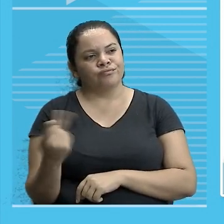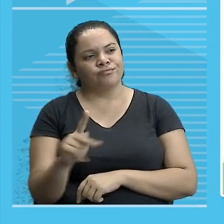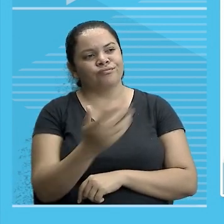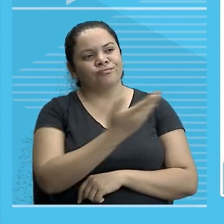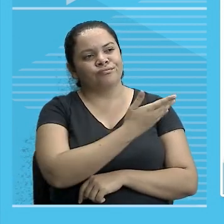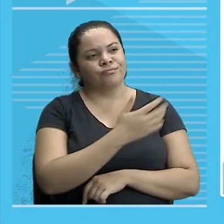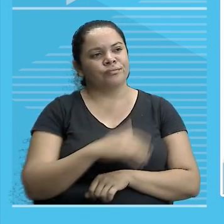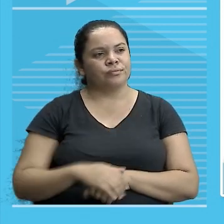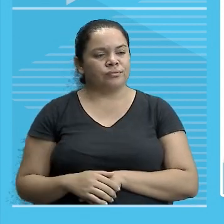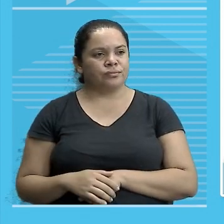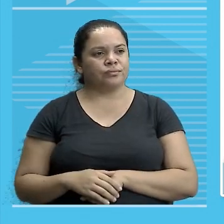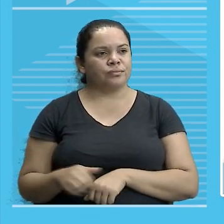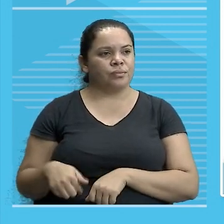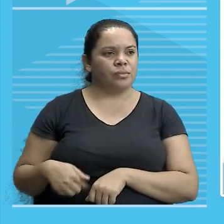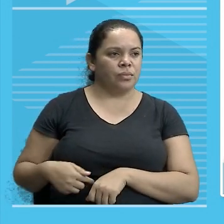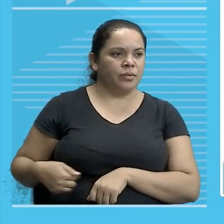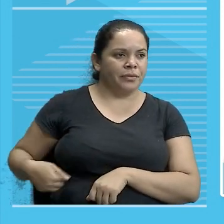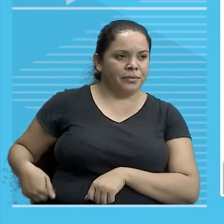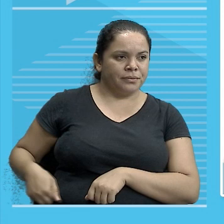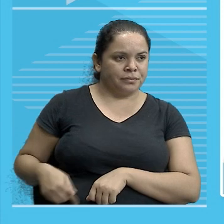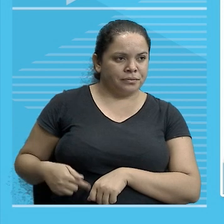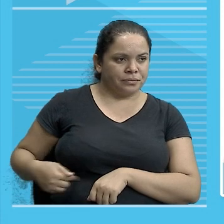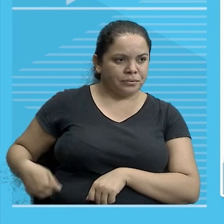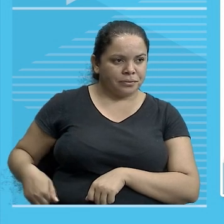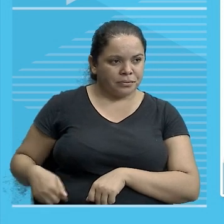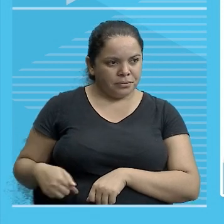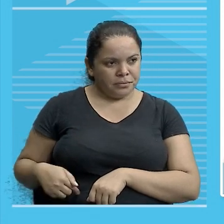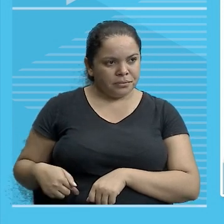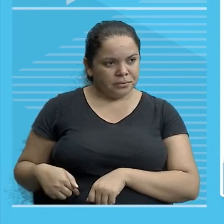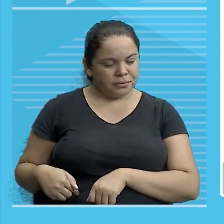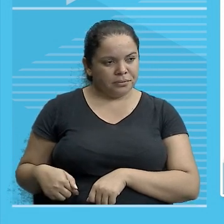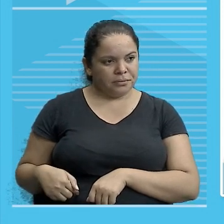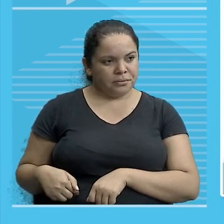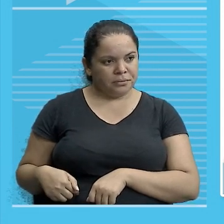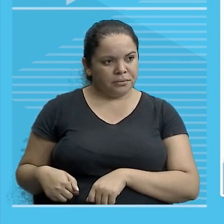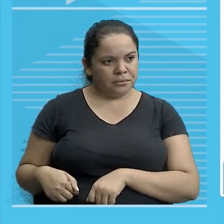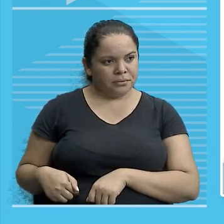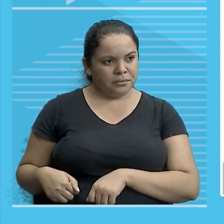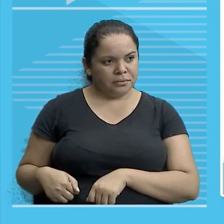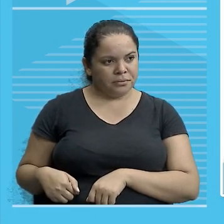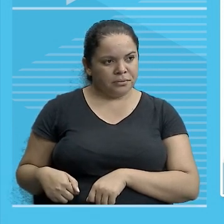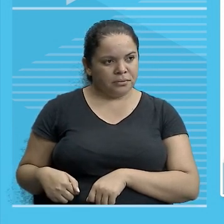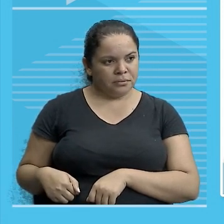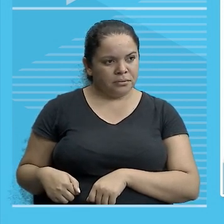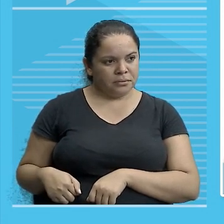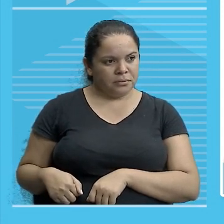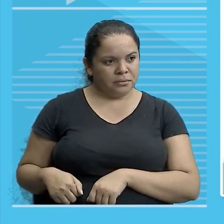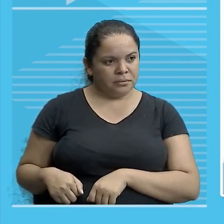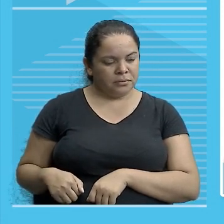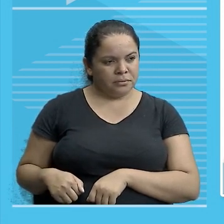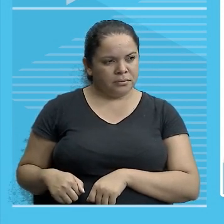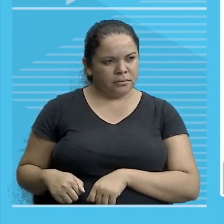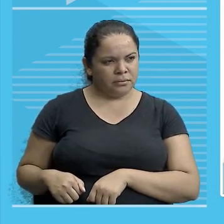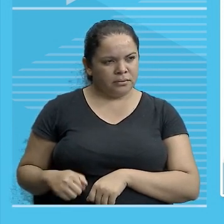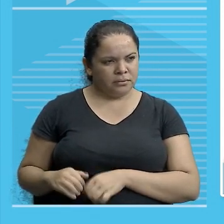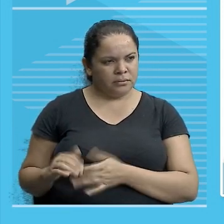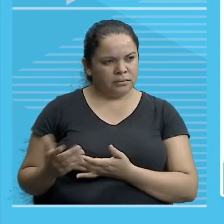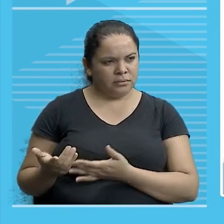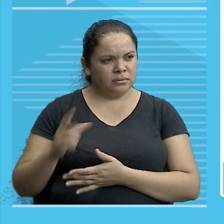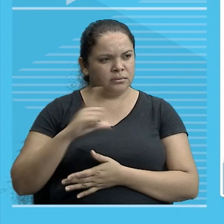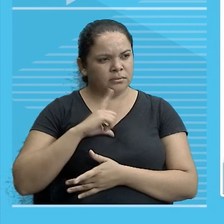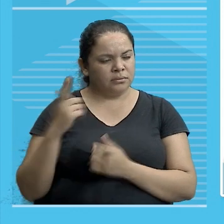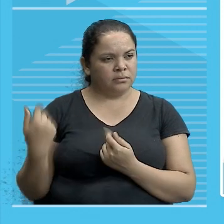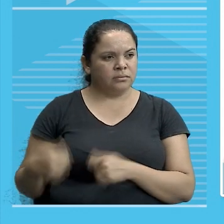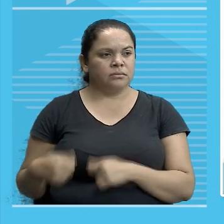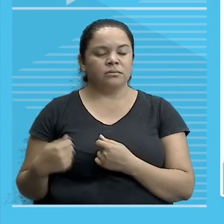bile, aí ela desce pelo canal colédoco e se armazena na vesícula biliar. Quando tem